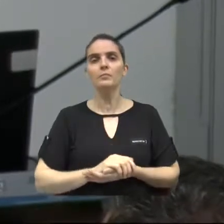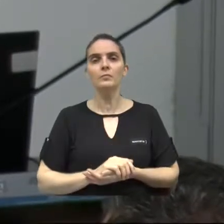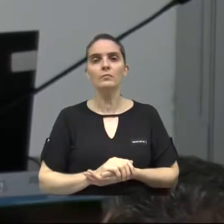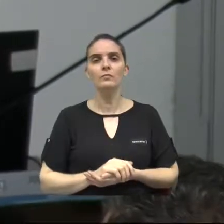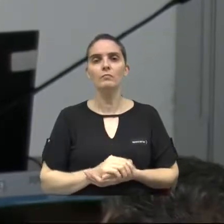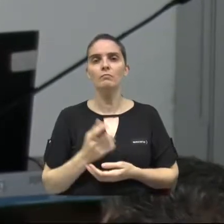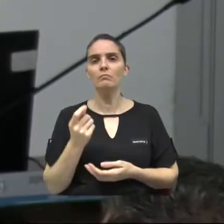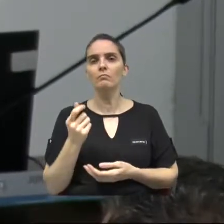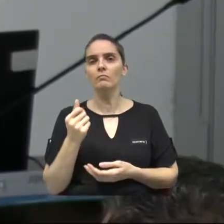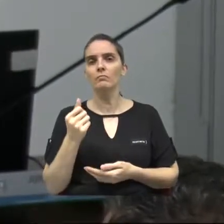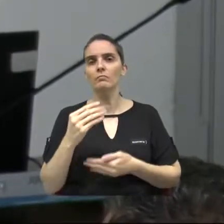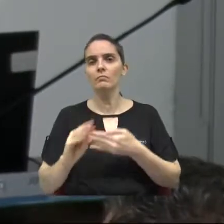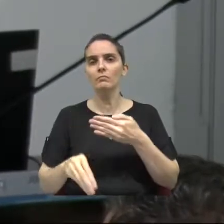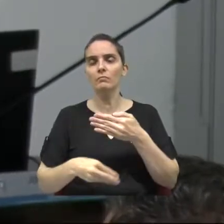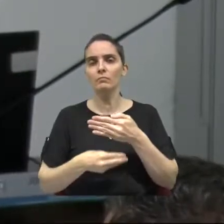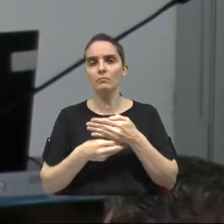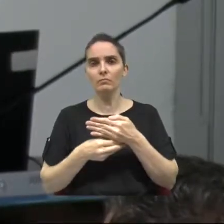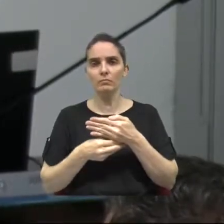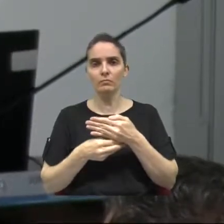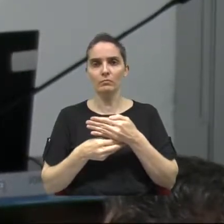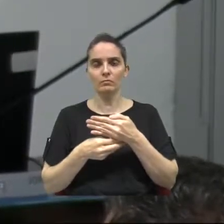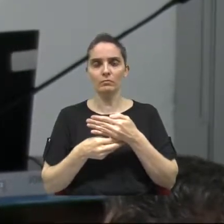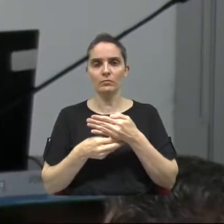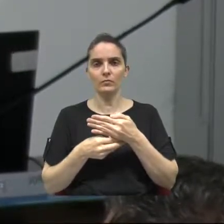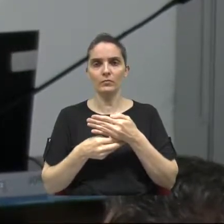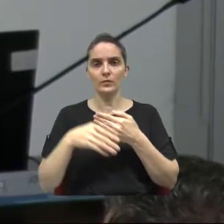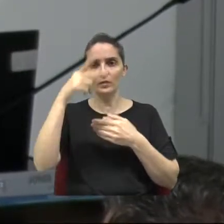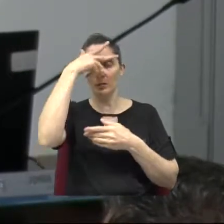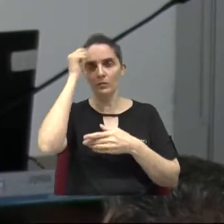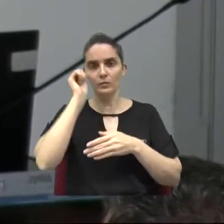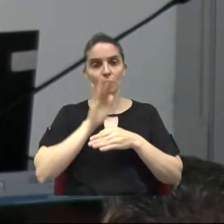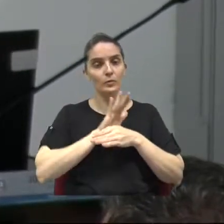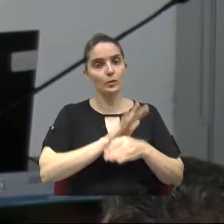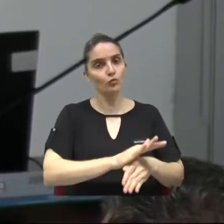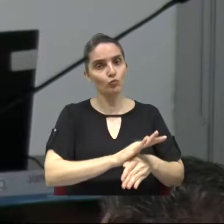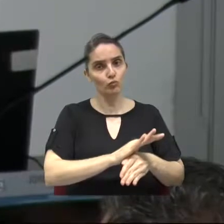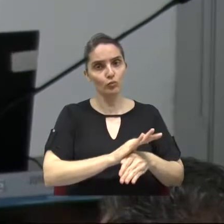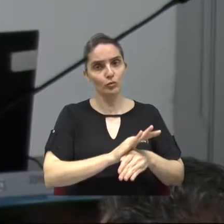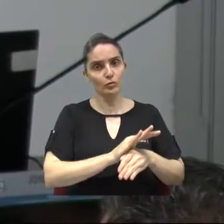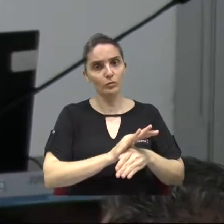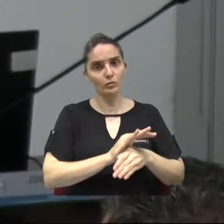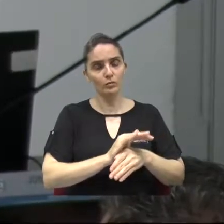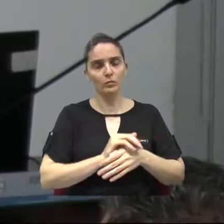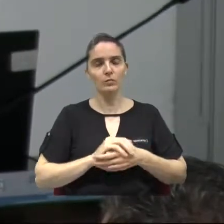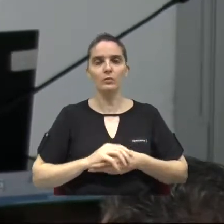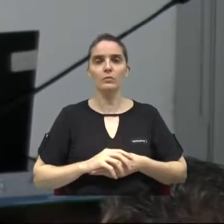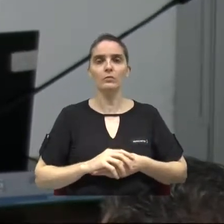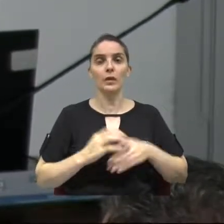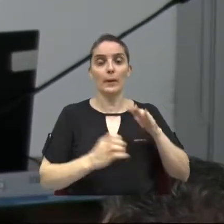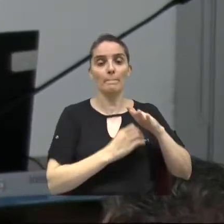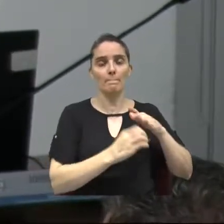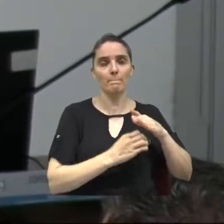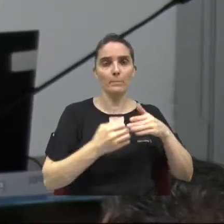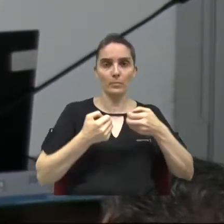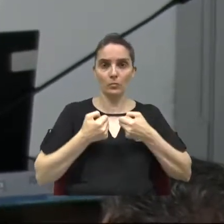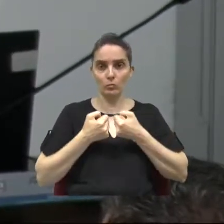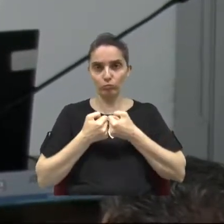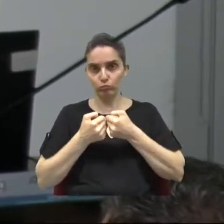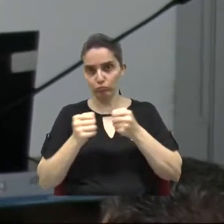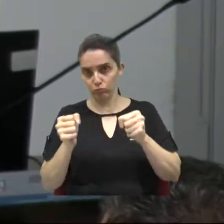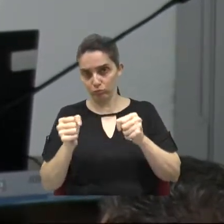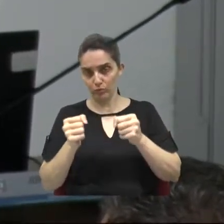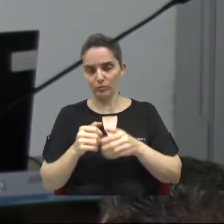valores complementares do subsídio do transporte, além do subsídio, mais valores complementares. E